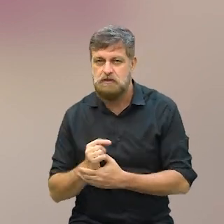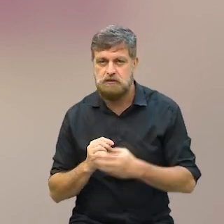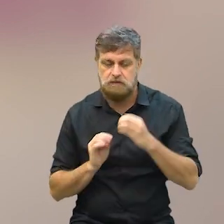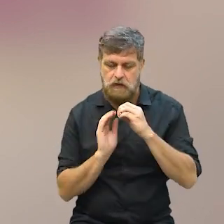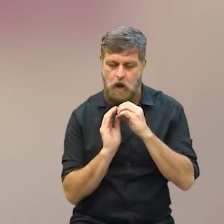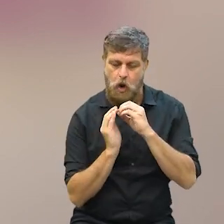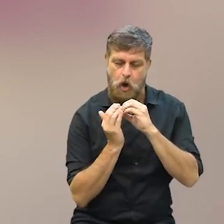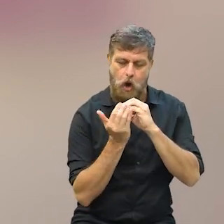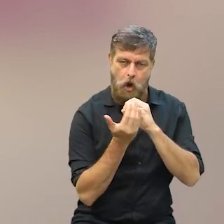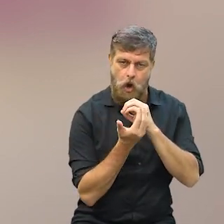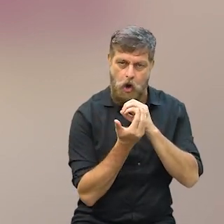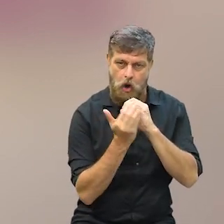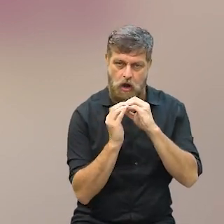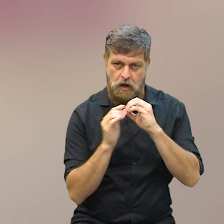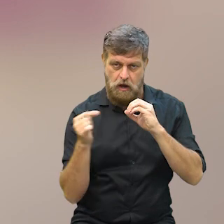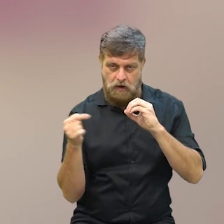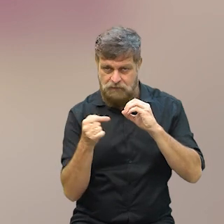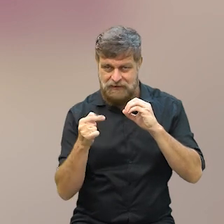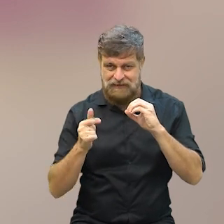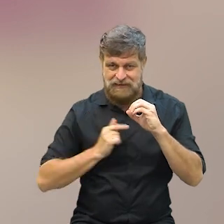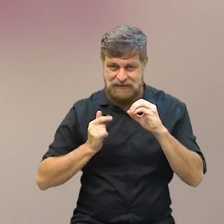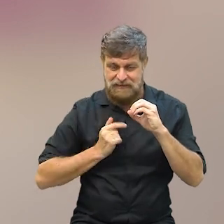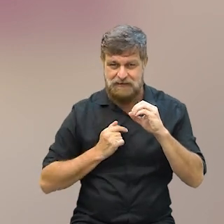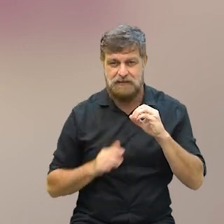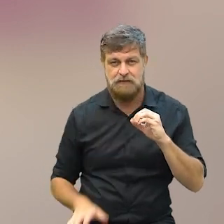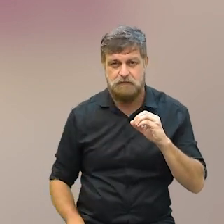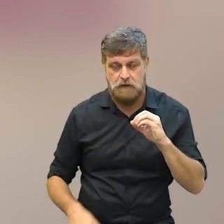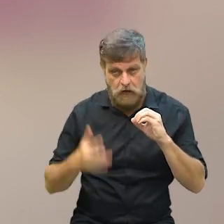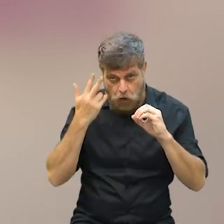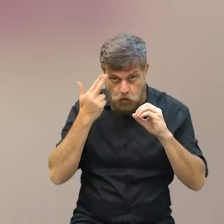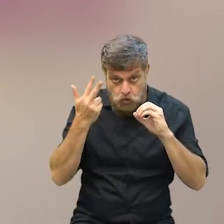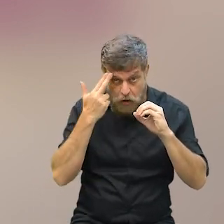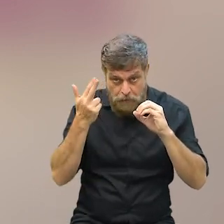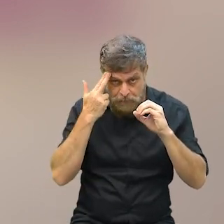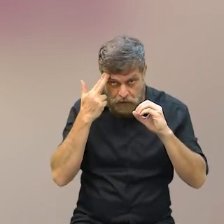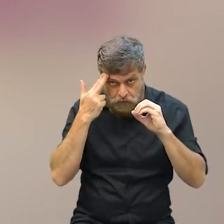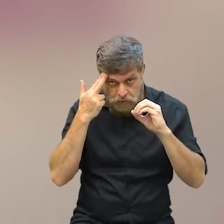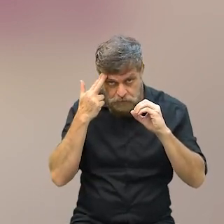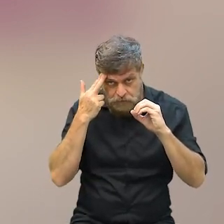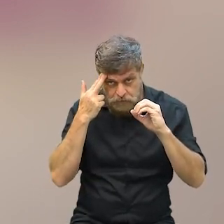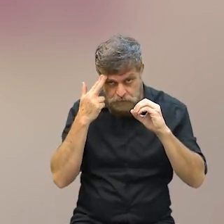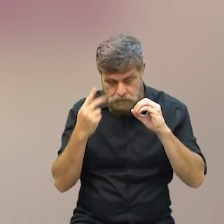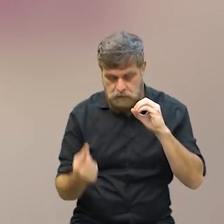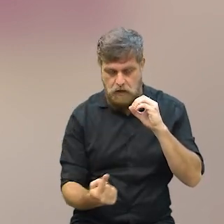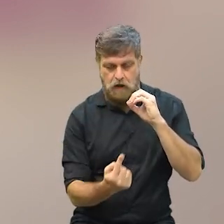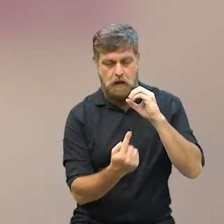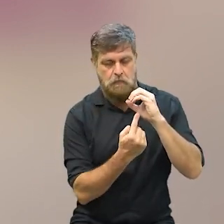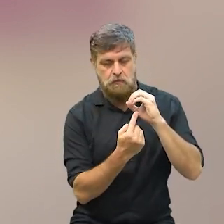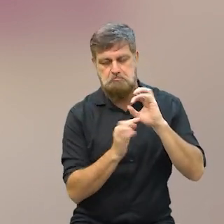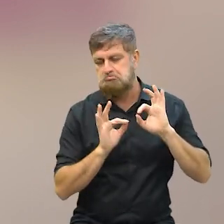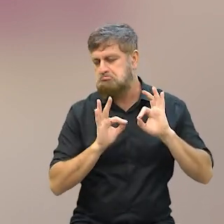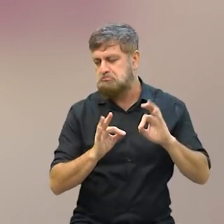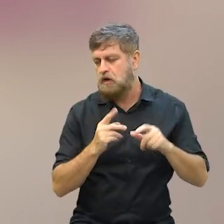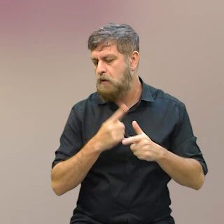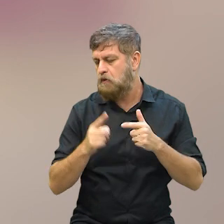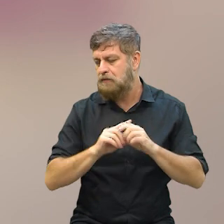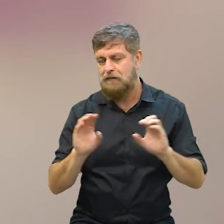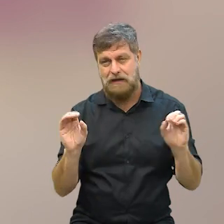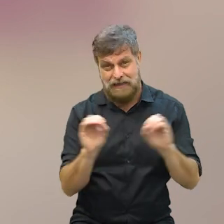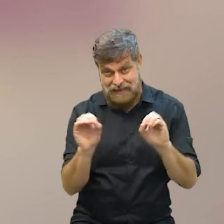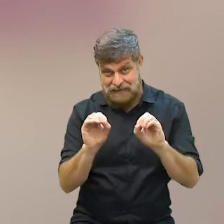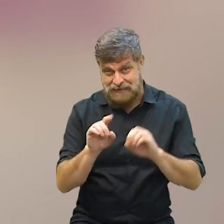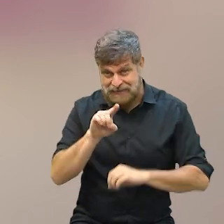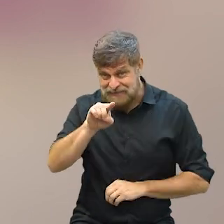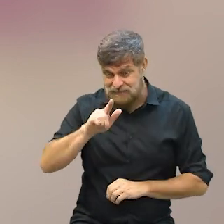uma córnea dentro que a gente chama de curva de Gauss, que é uma córnea dentro da normalidade, você vai usar bem essa lente e não vai ter